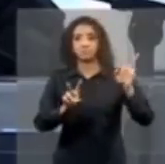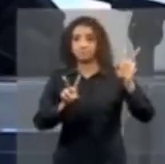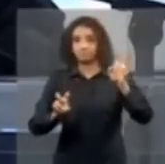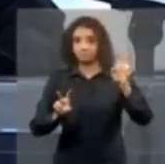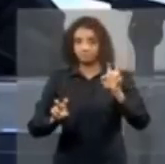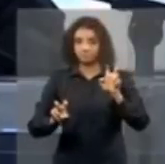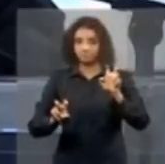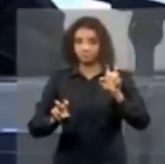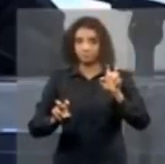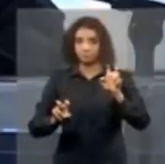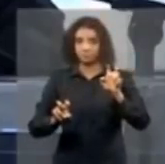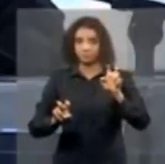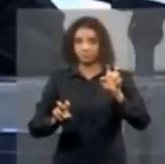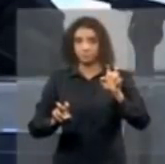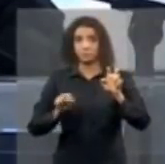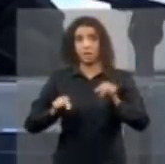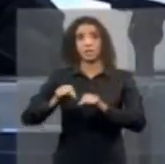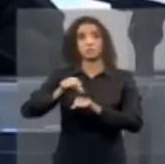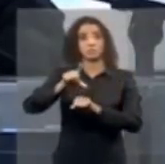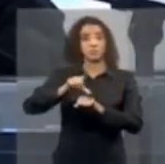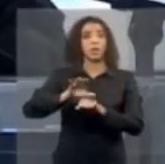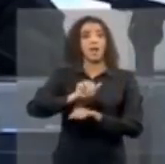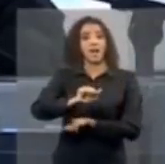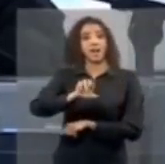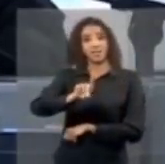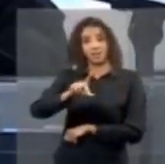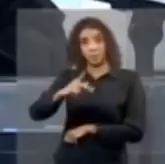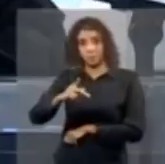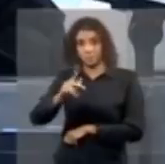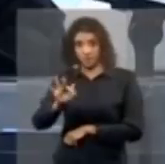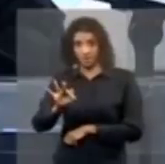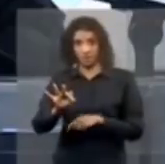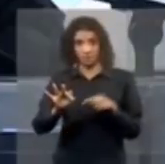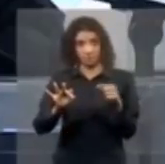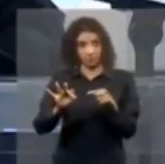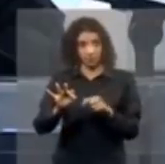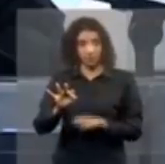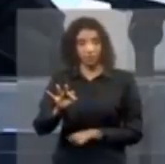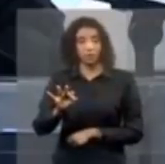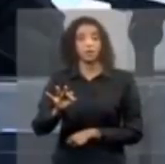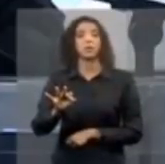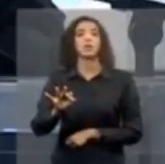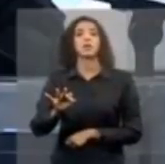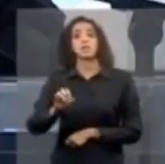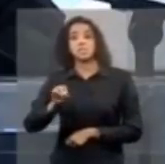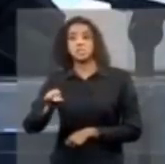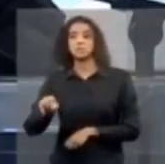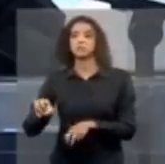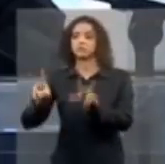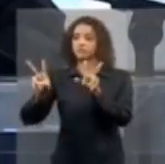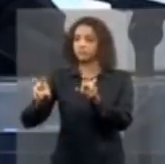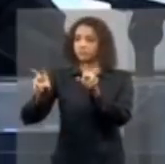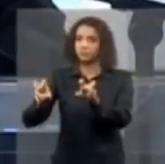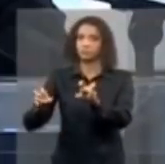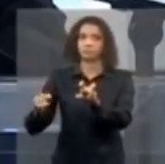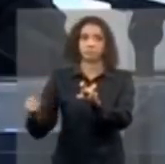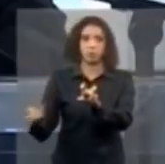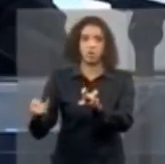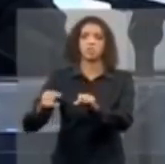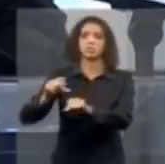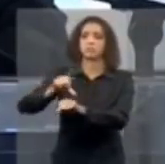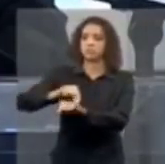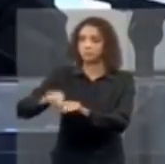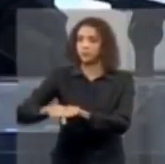abre aspas, caberá arguição de descumprimento de preceito fundamental quando for relevante o fundamento da